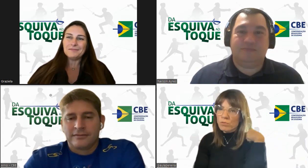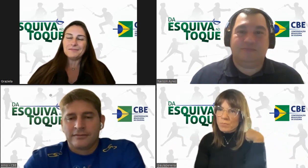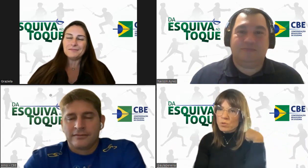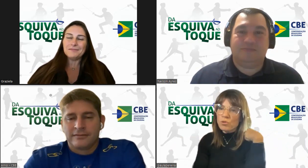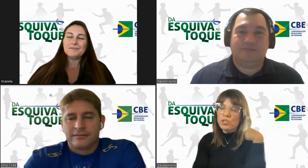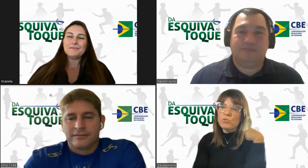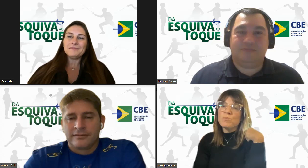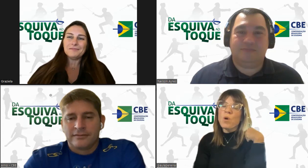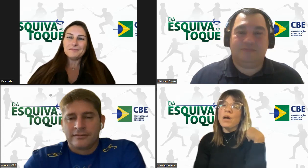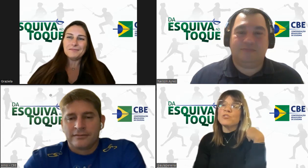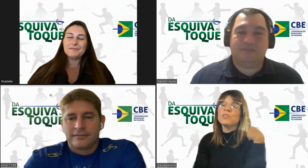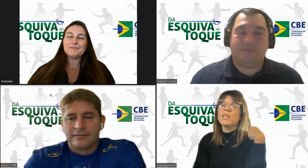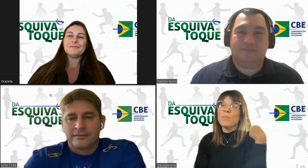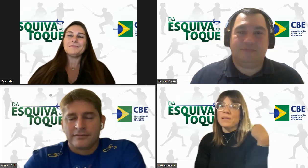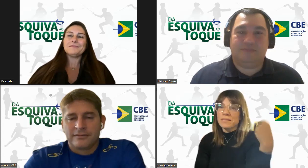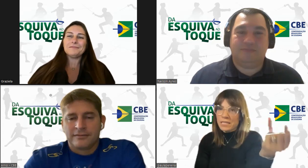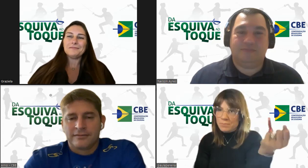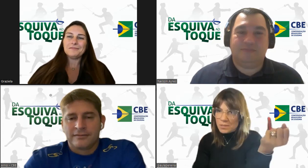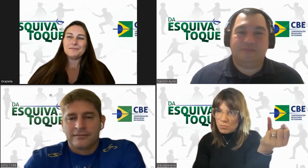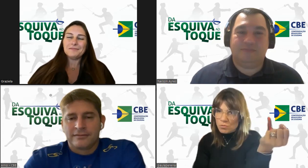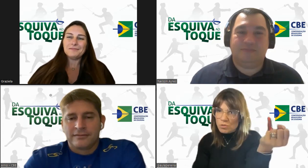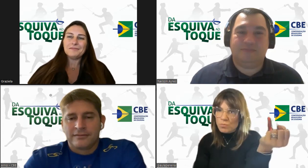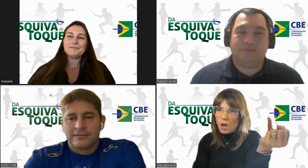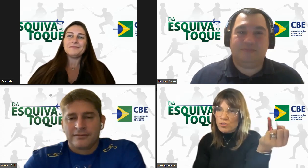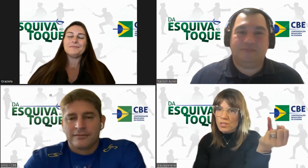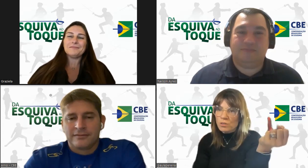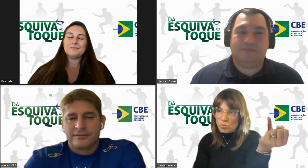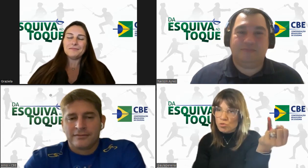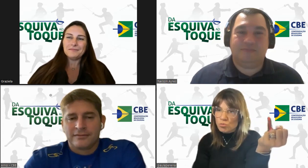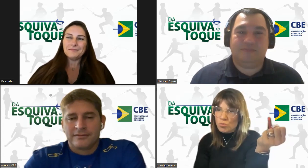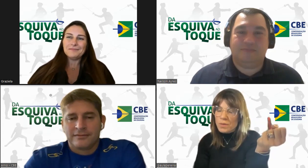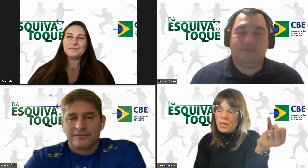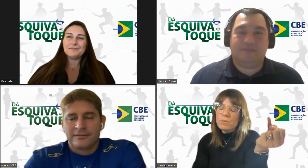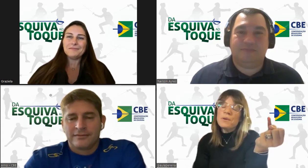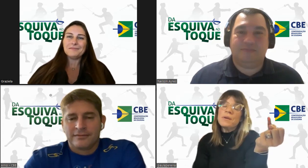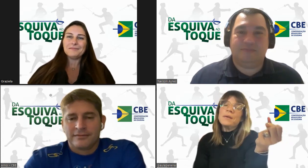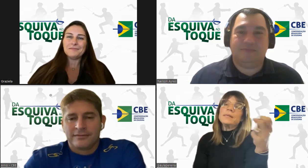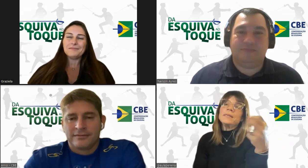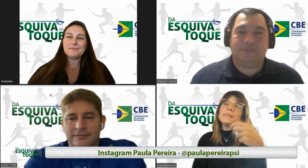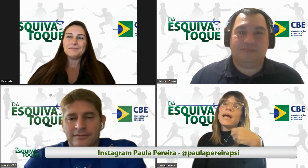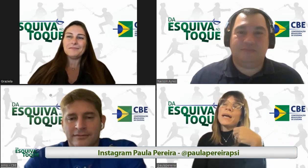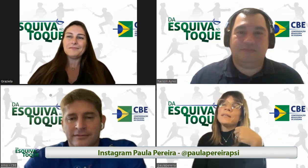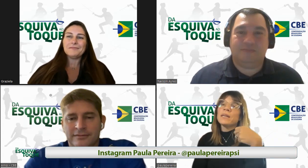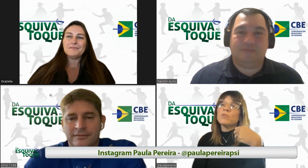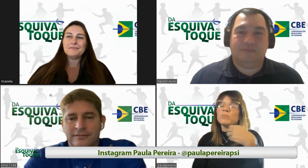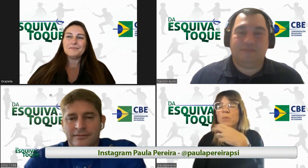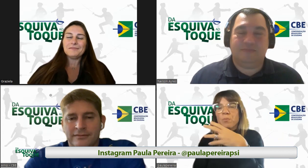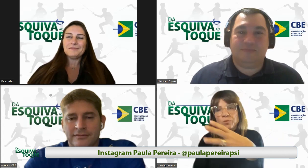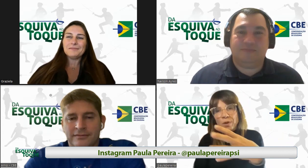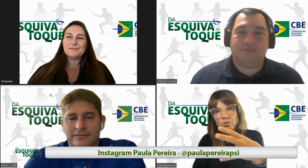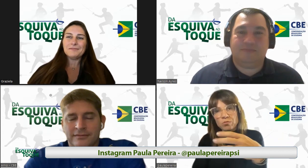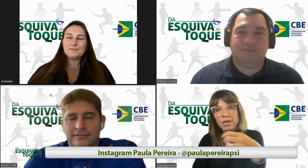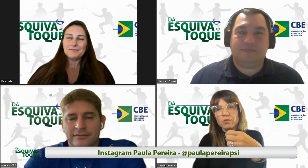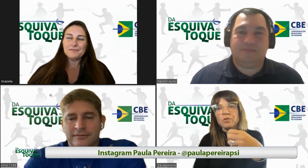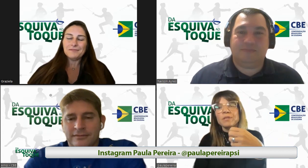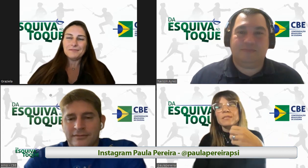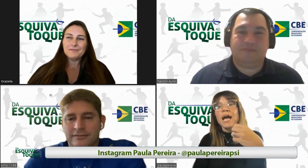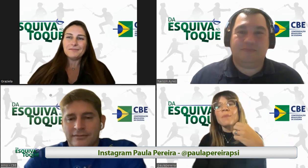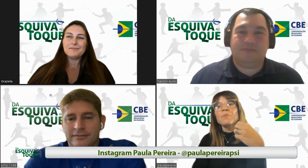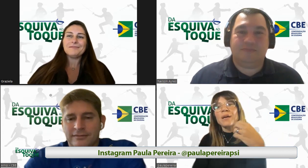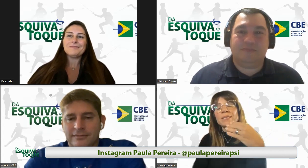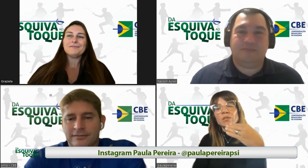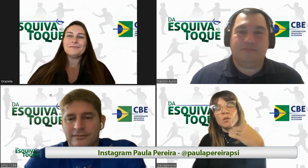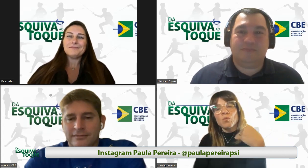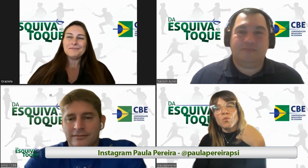onde tenho eu da psicologia do esporte e tenho mais três tipos do esporte que atuam junto comigo né então depois passa o contato